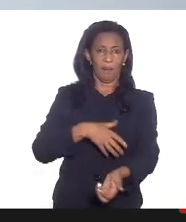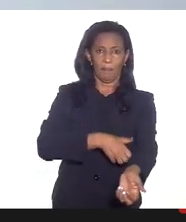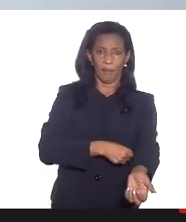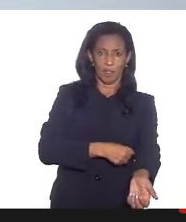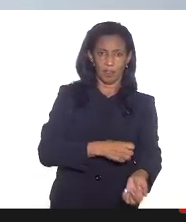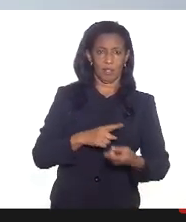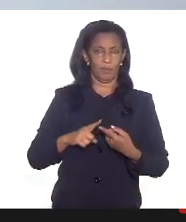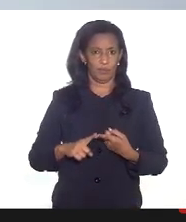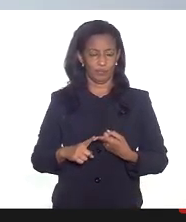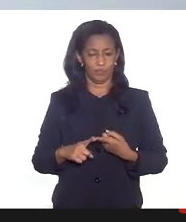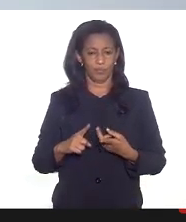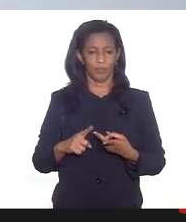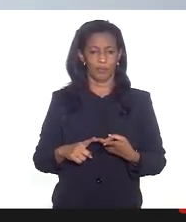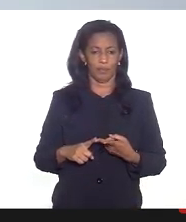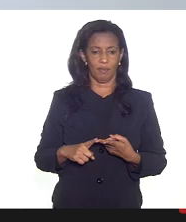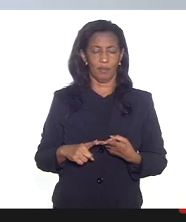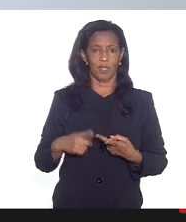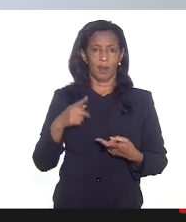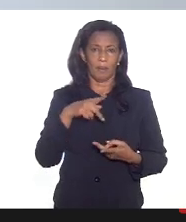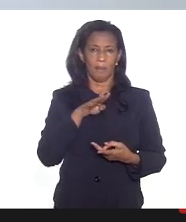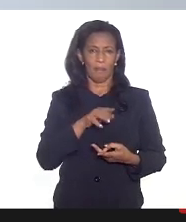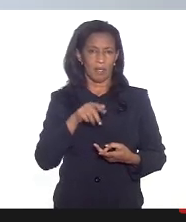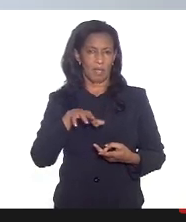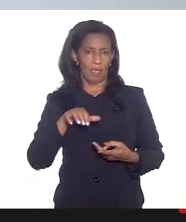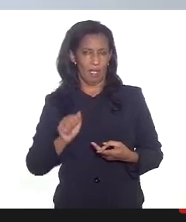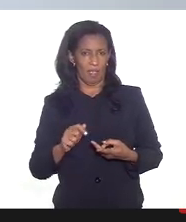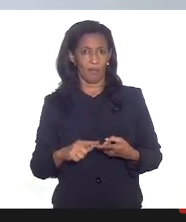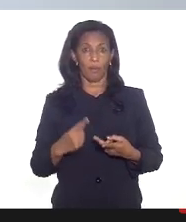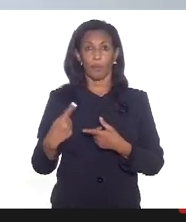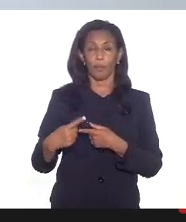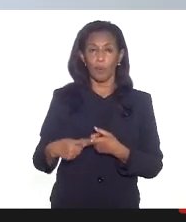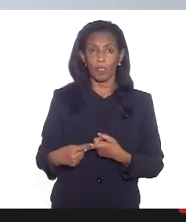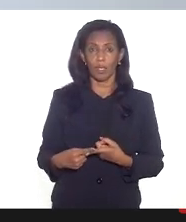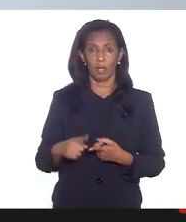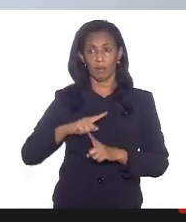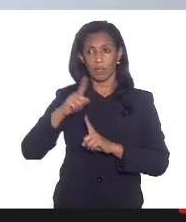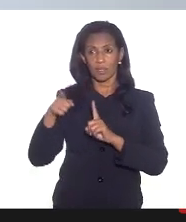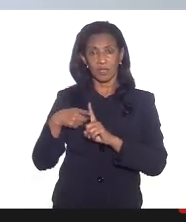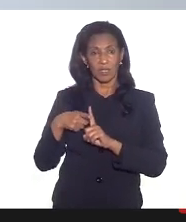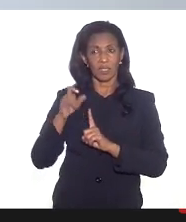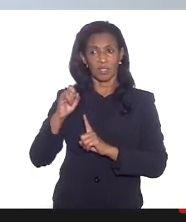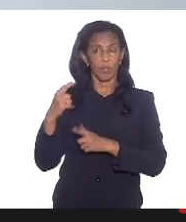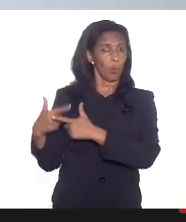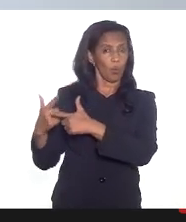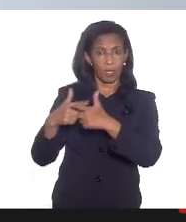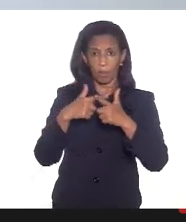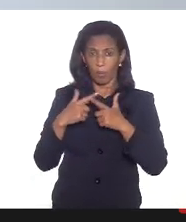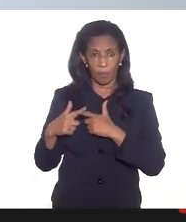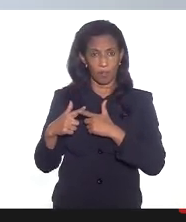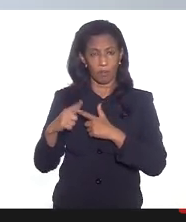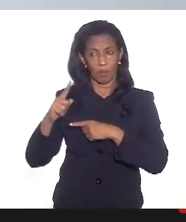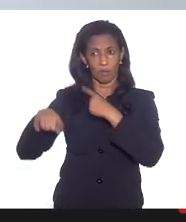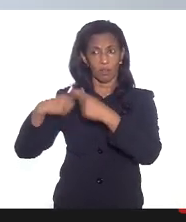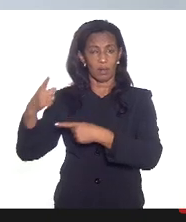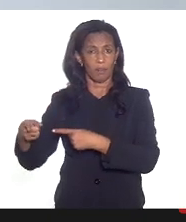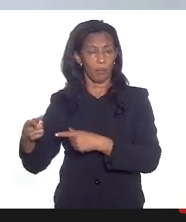ela não pode ter uma deixar de ter uma avaliação de vcs ela não pode ter o que essa gestante de qualquer tipo de complicação